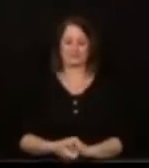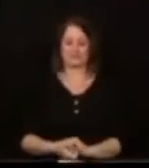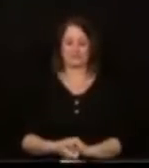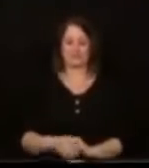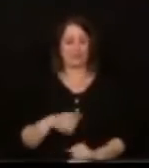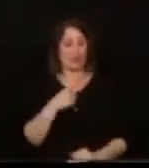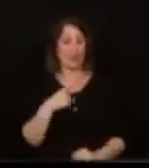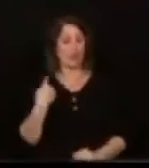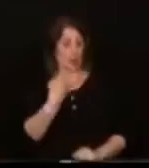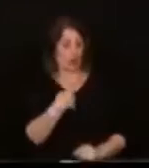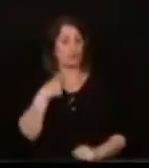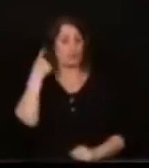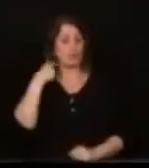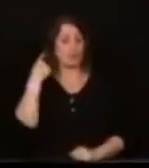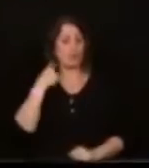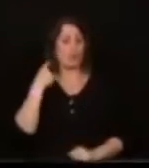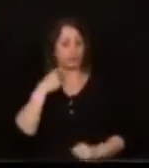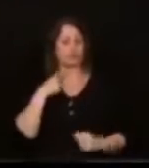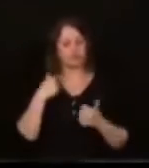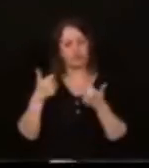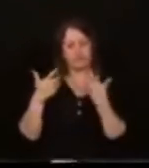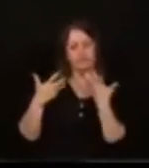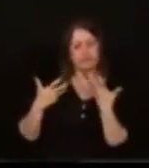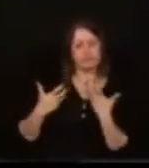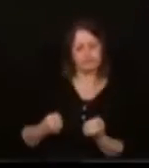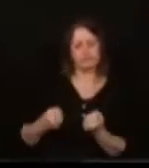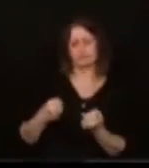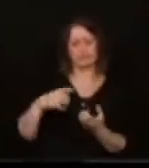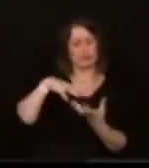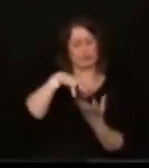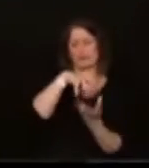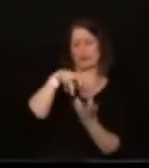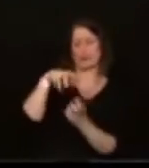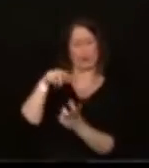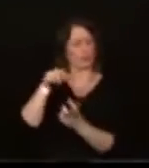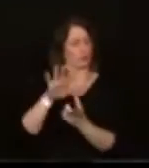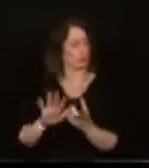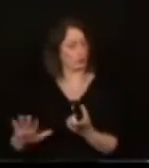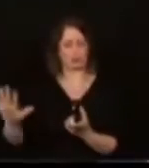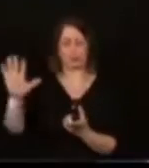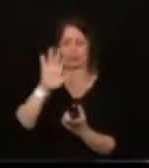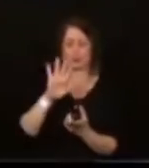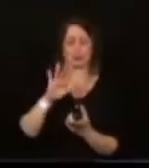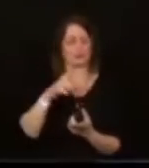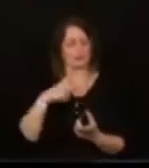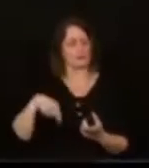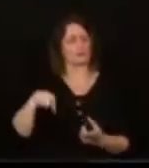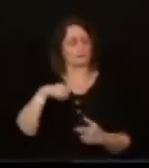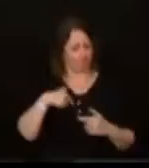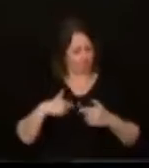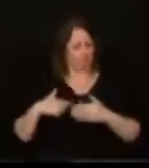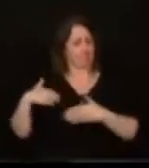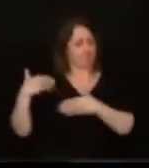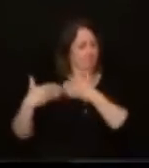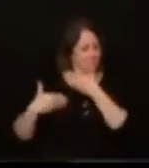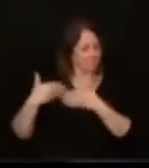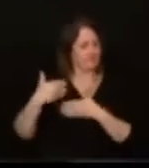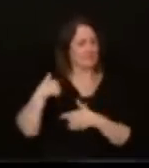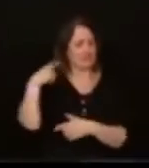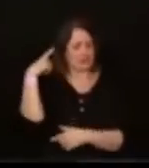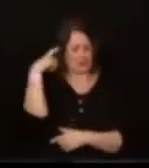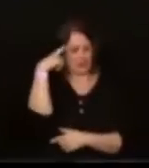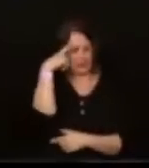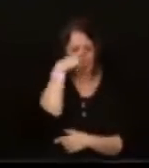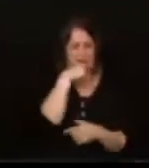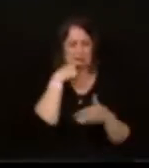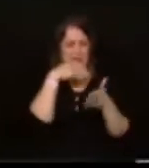As nossas políticas são bem aceitas no mundo todo. Passamos por momentos difíceis, uma